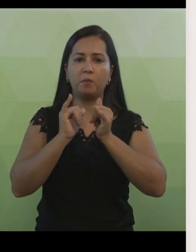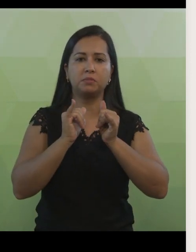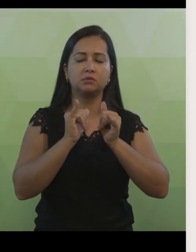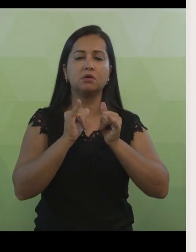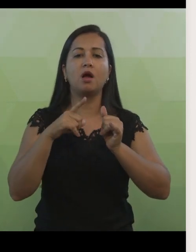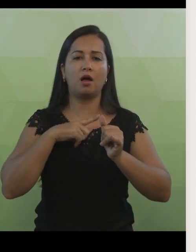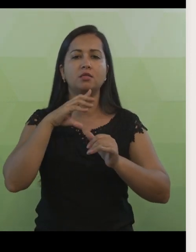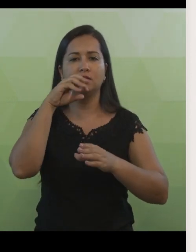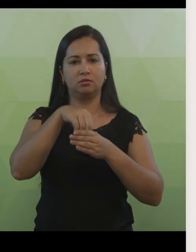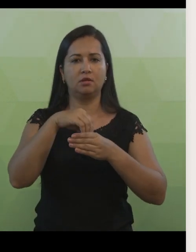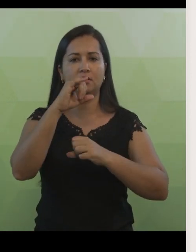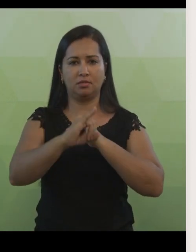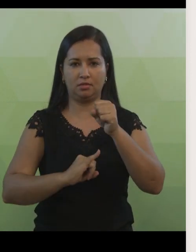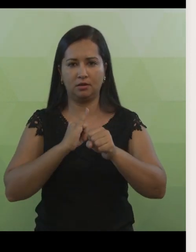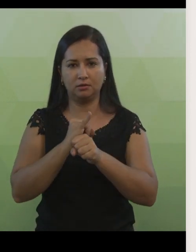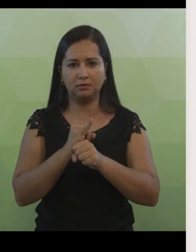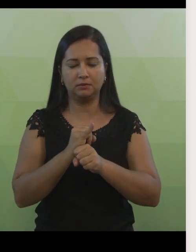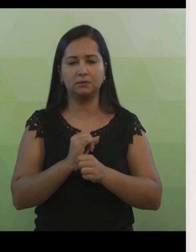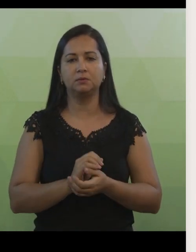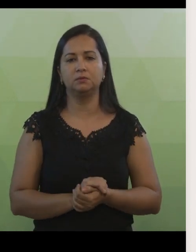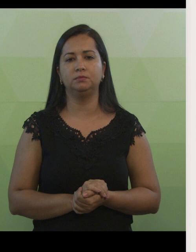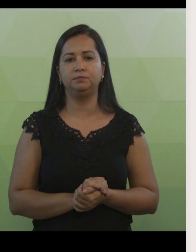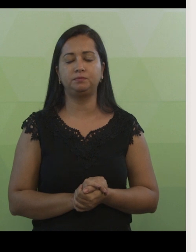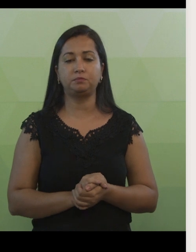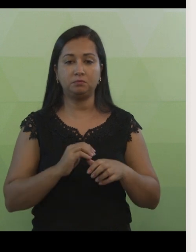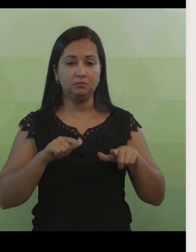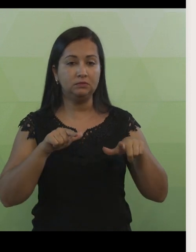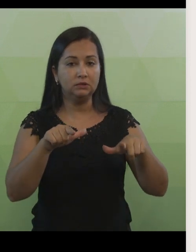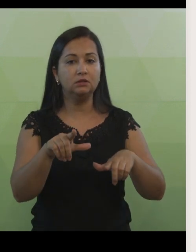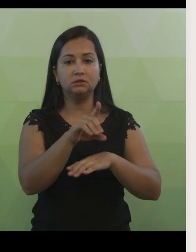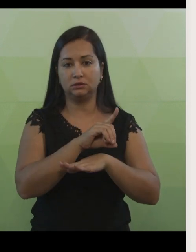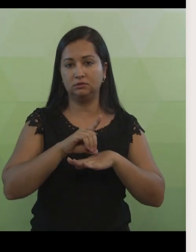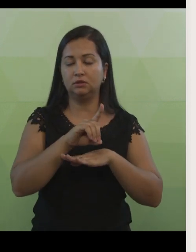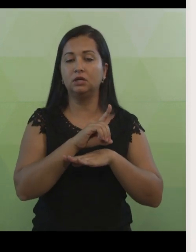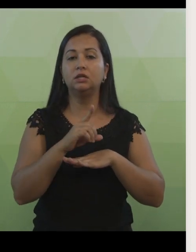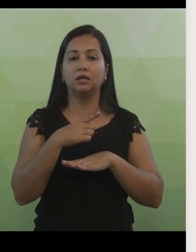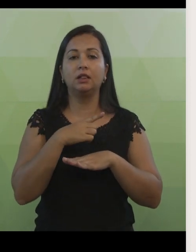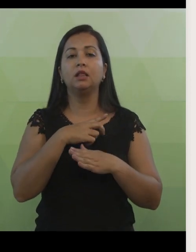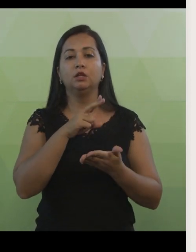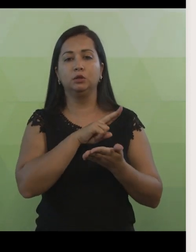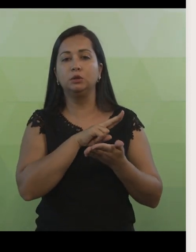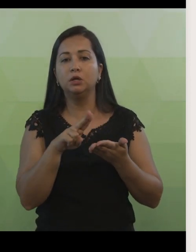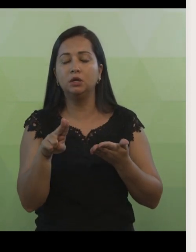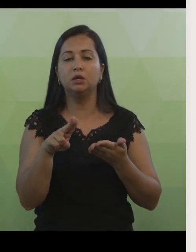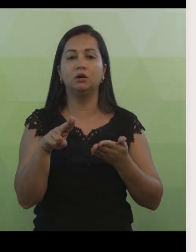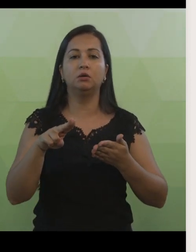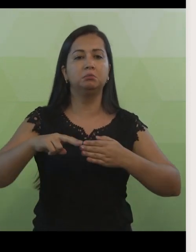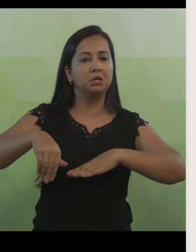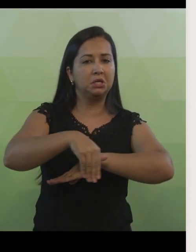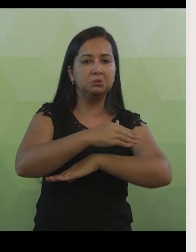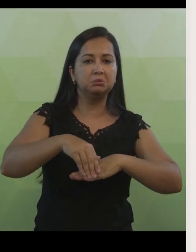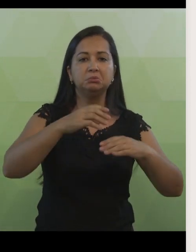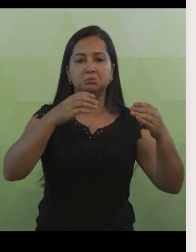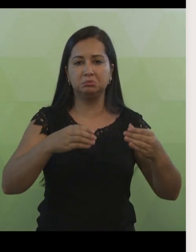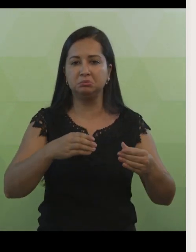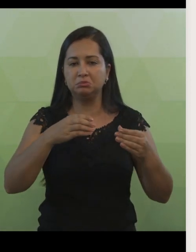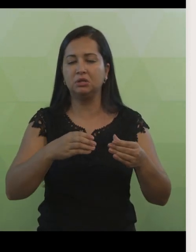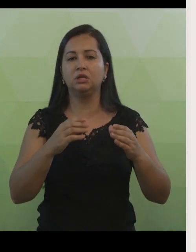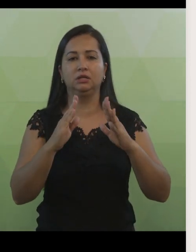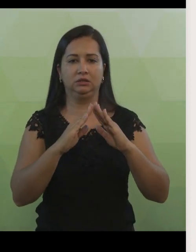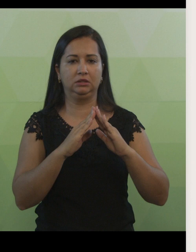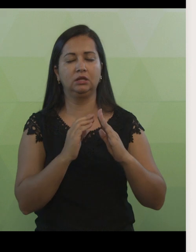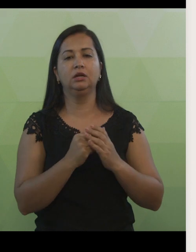internet. Dentre as informações contidas em um certificado digital estão o nome, endereço do solicitante, a